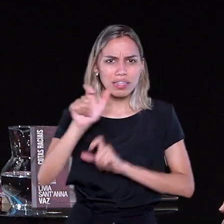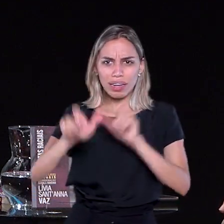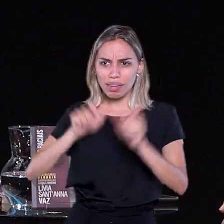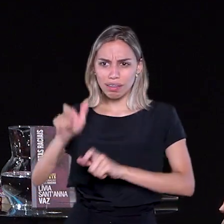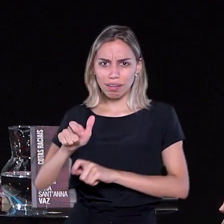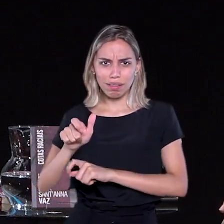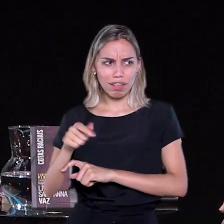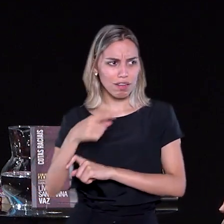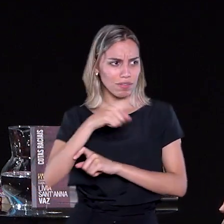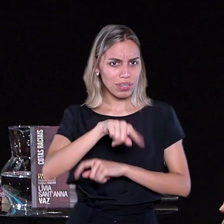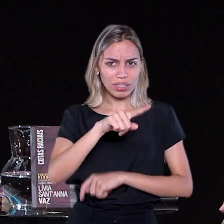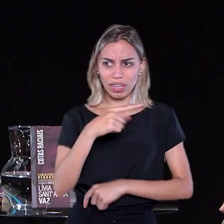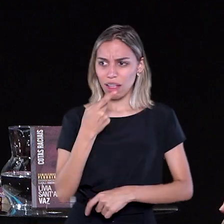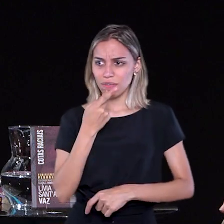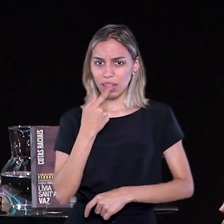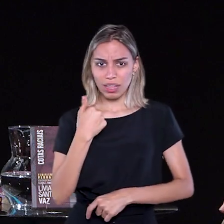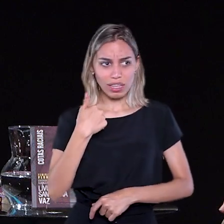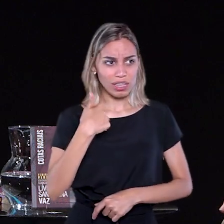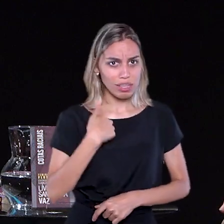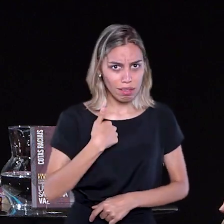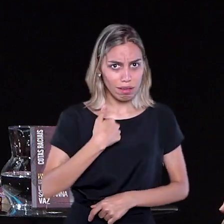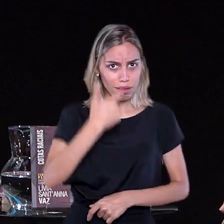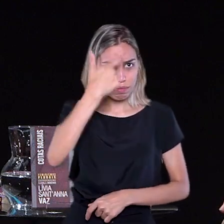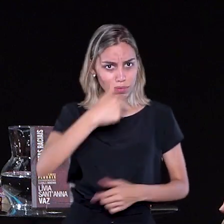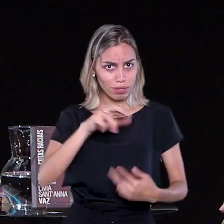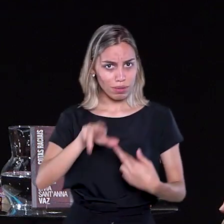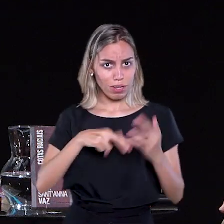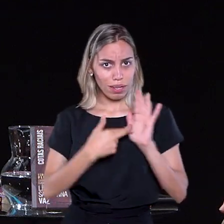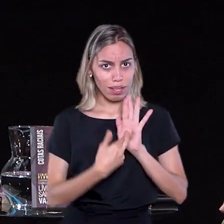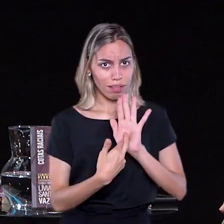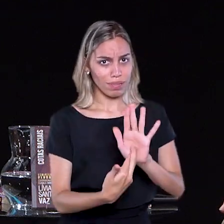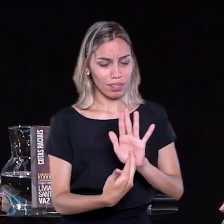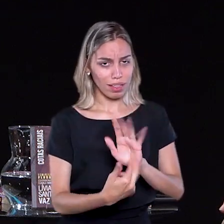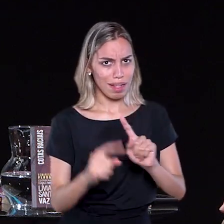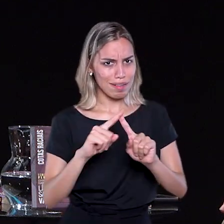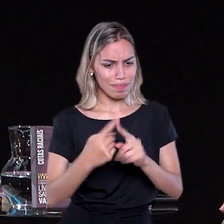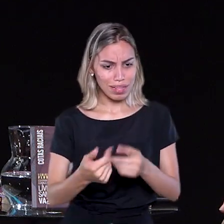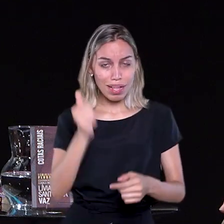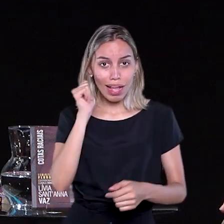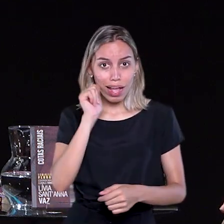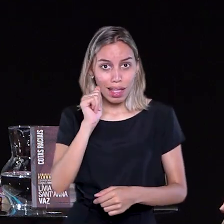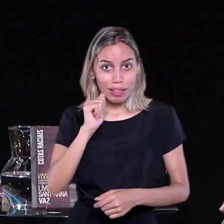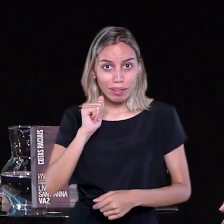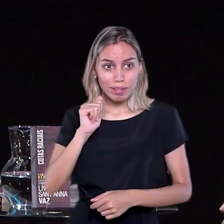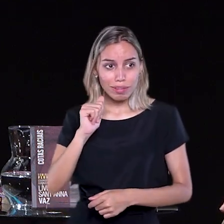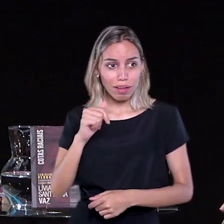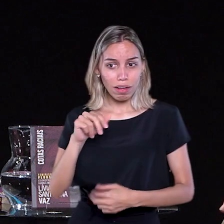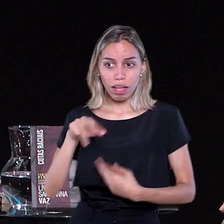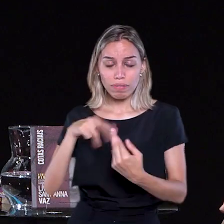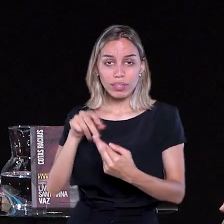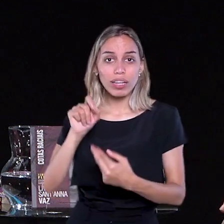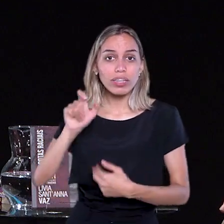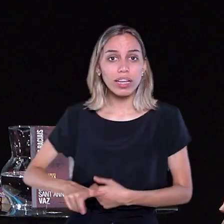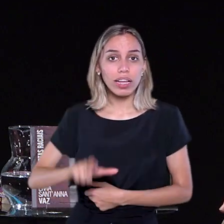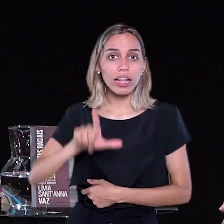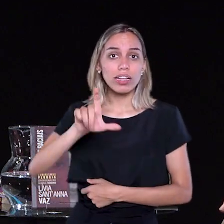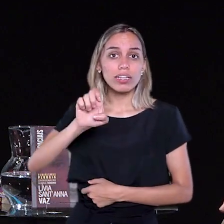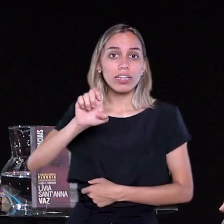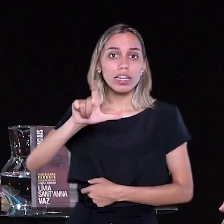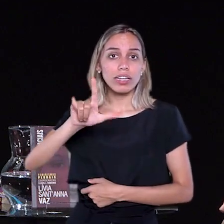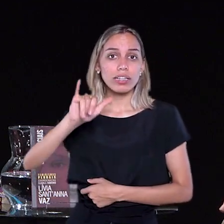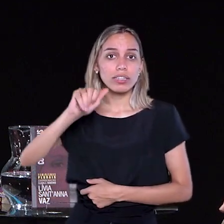tive como referência a Lélia Gonzalez. E a gente não acessava os escritos de Lélia Gonzalez no Brasil. E aí, o que a gente tem